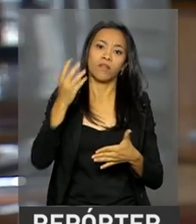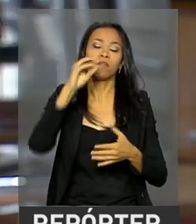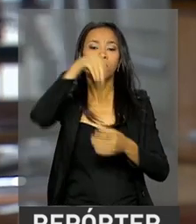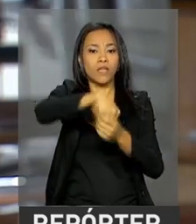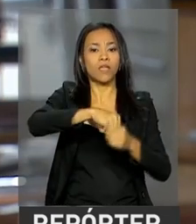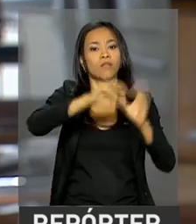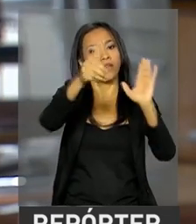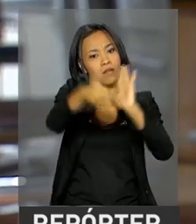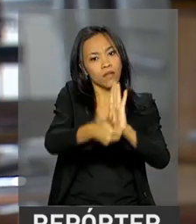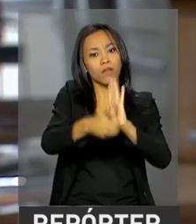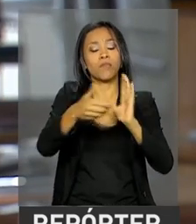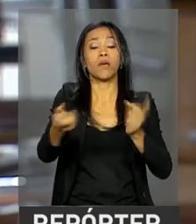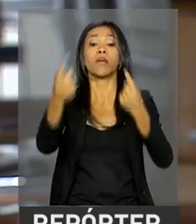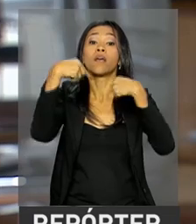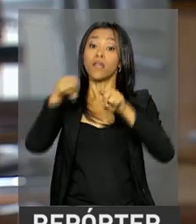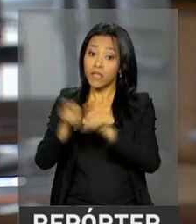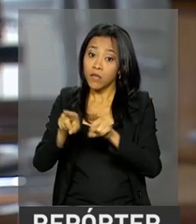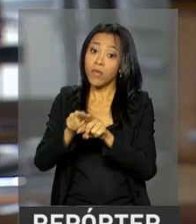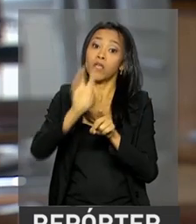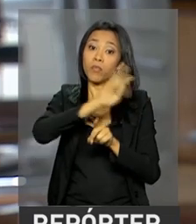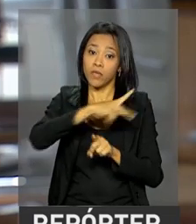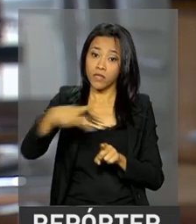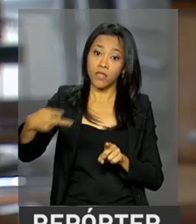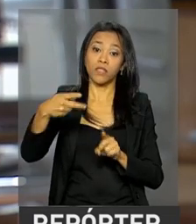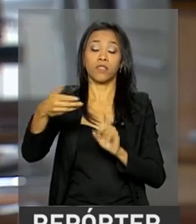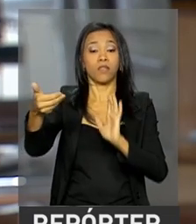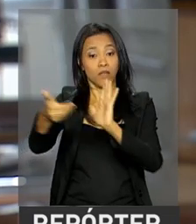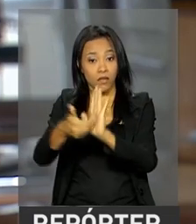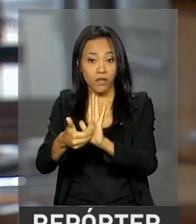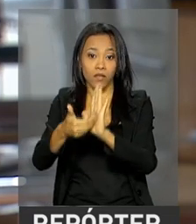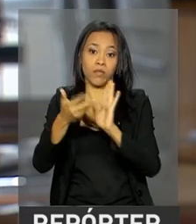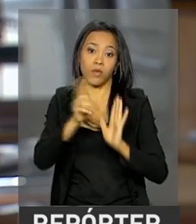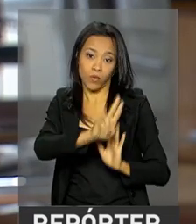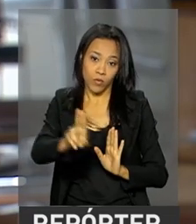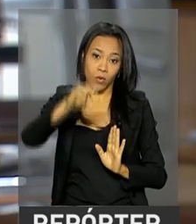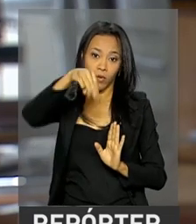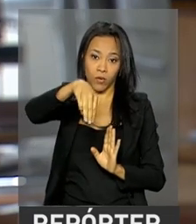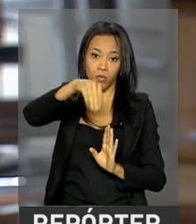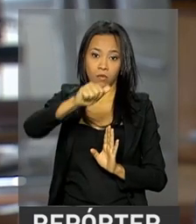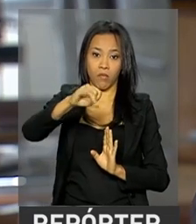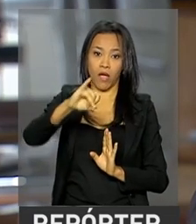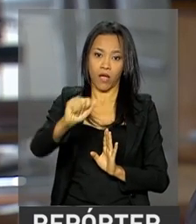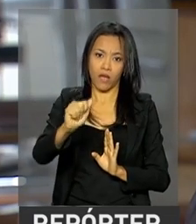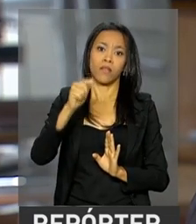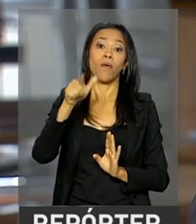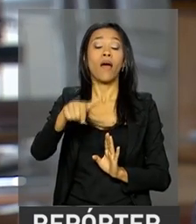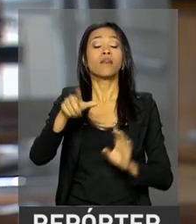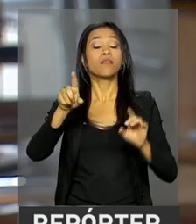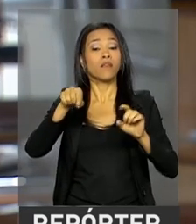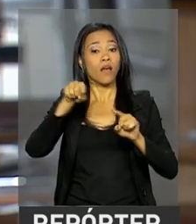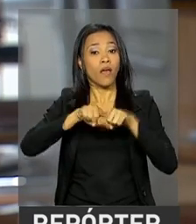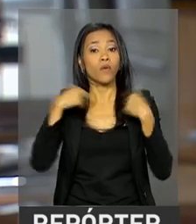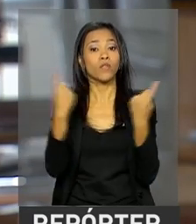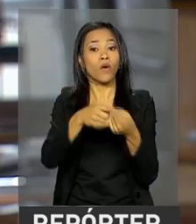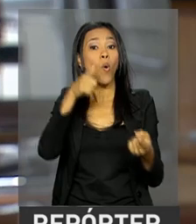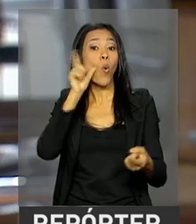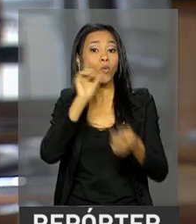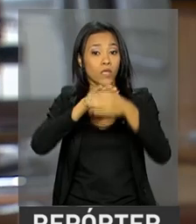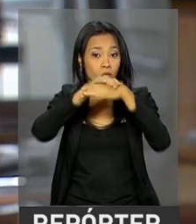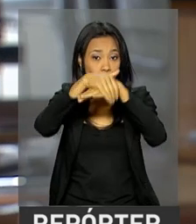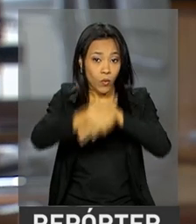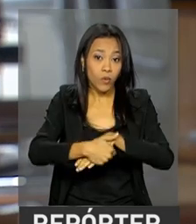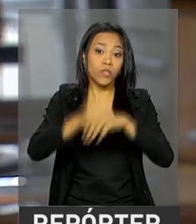deputado Aguinaldo Ribeiro, e o próprio presidente da Câmara dos Deputados, o Rodrigo Maia. Essa reunião, como eu falei, aconteceu na noite de ontem no